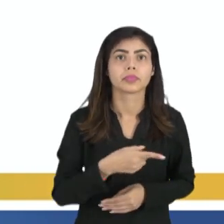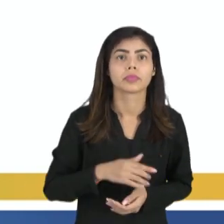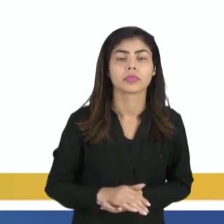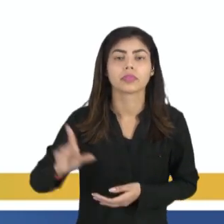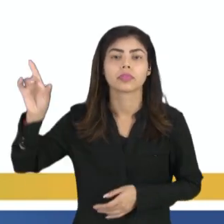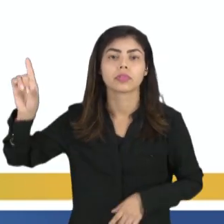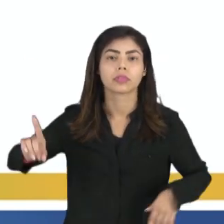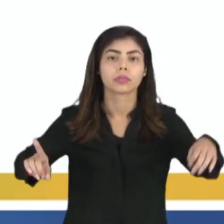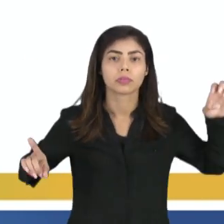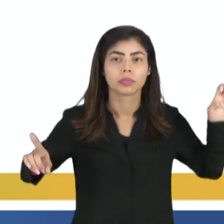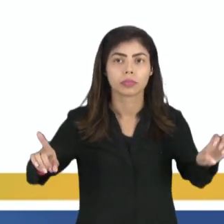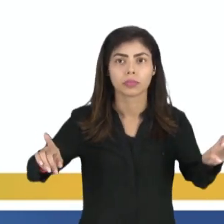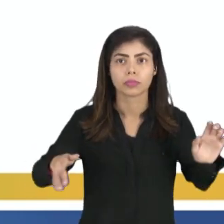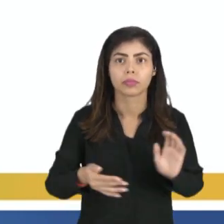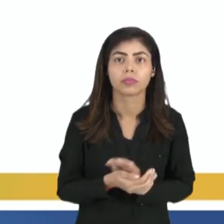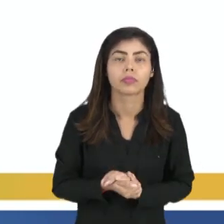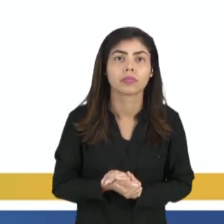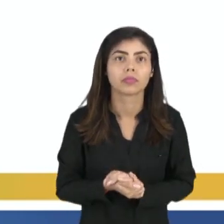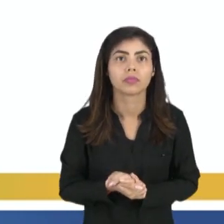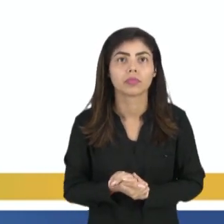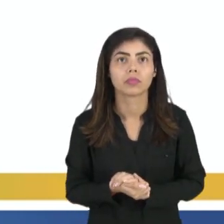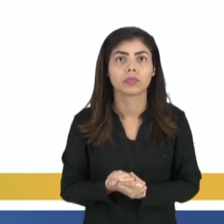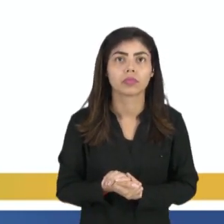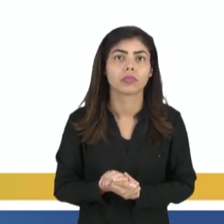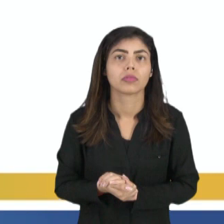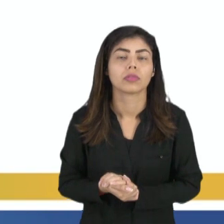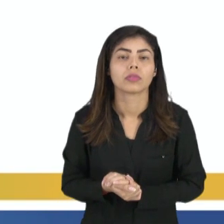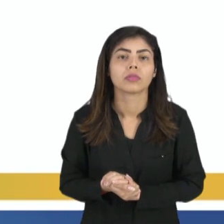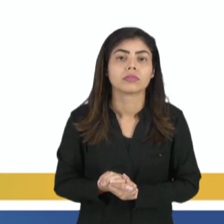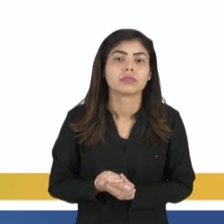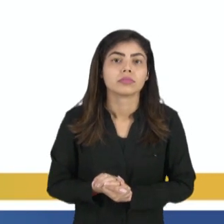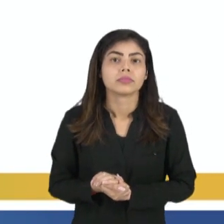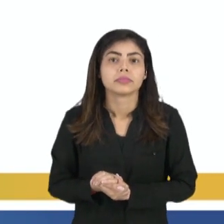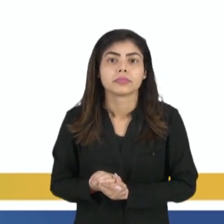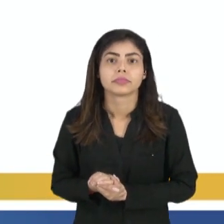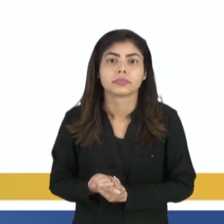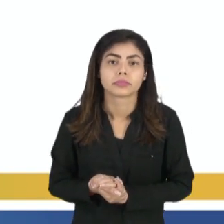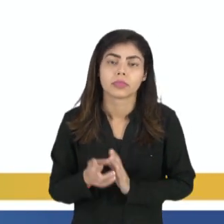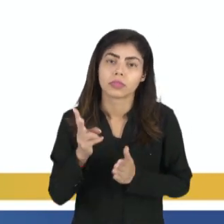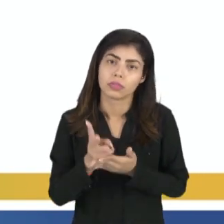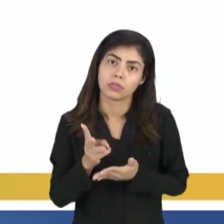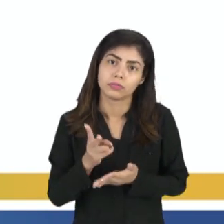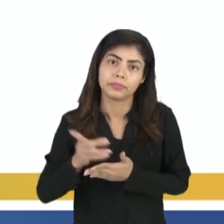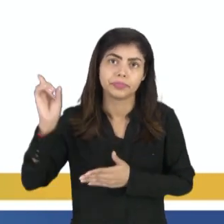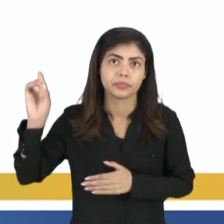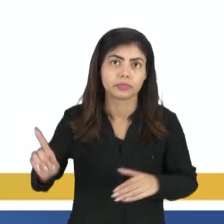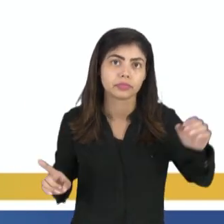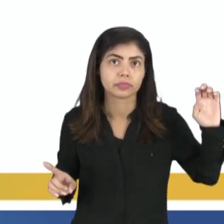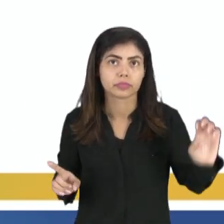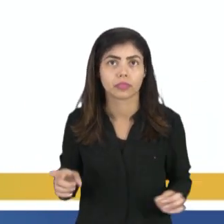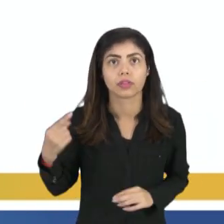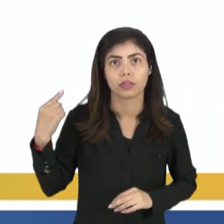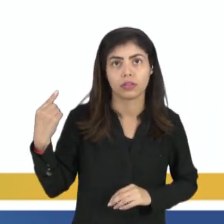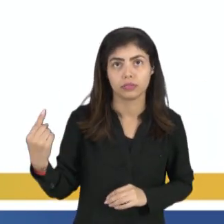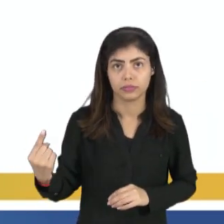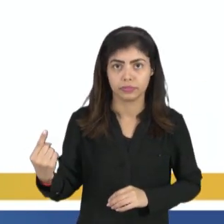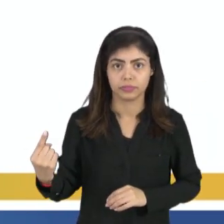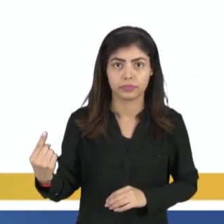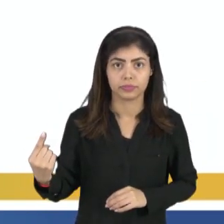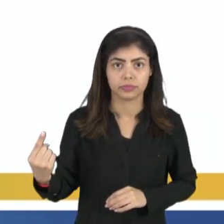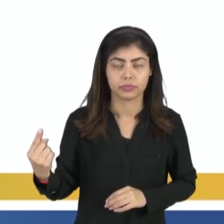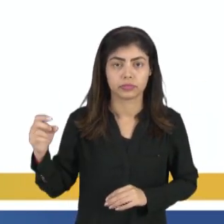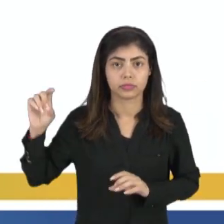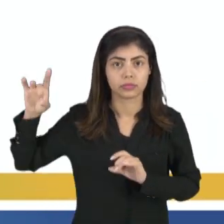nós temos aí a seta e vamos contar o número de sílabas sempre da direita para a esquerda